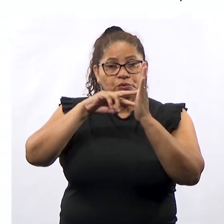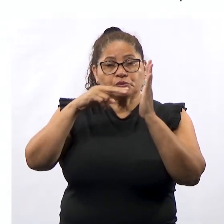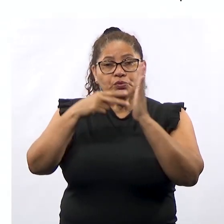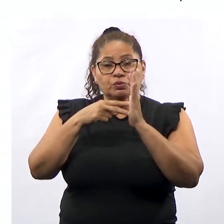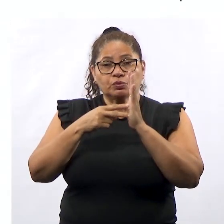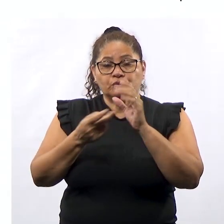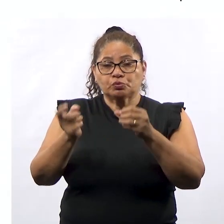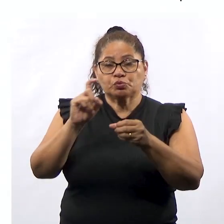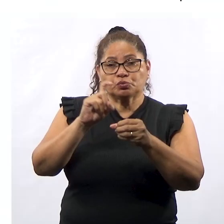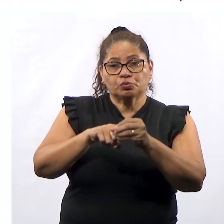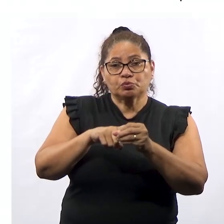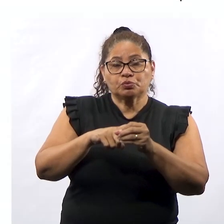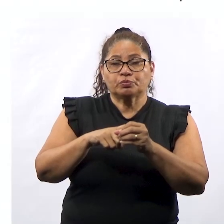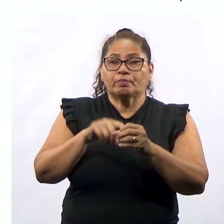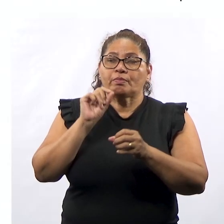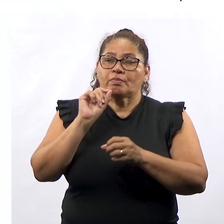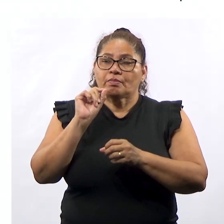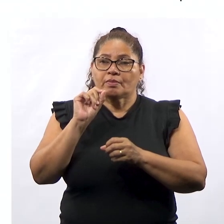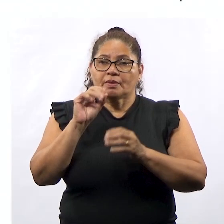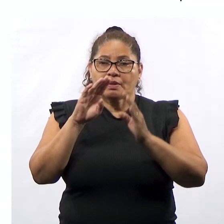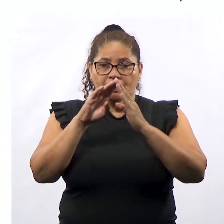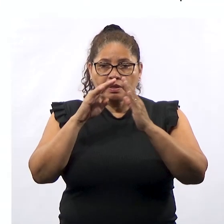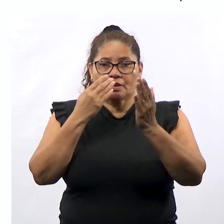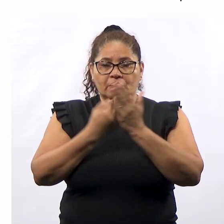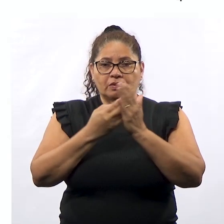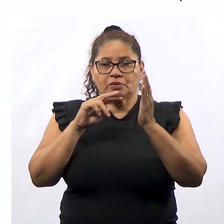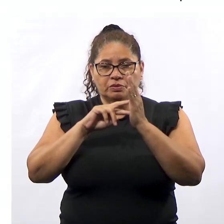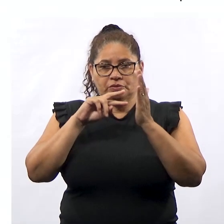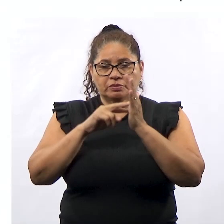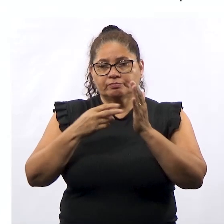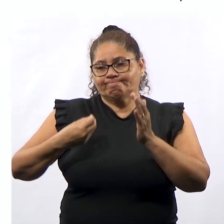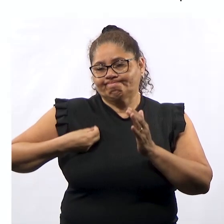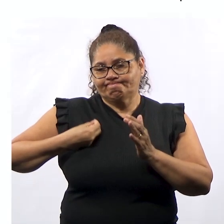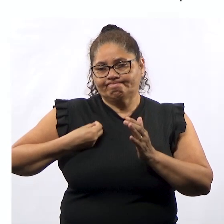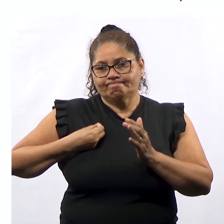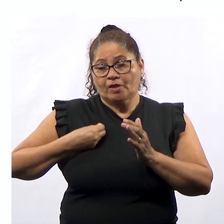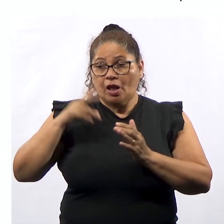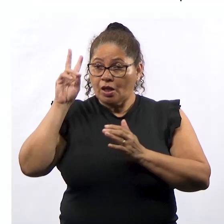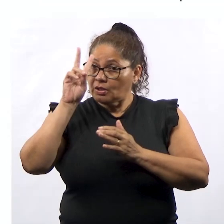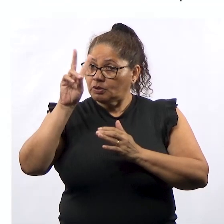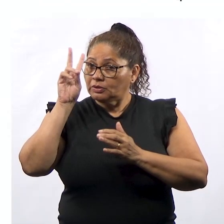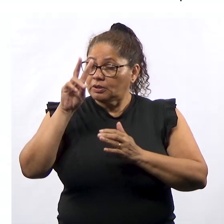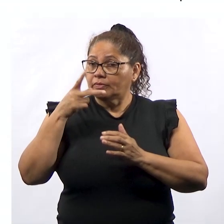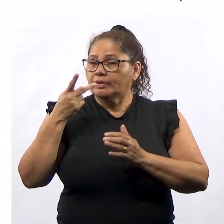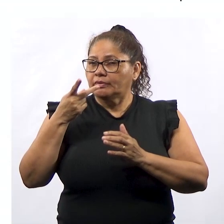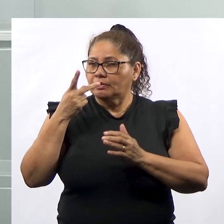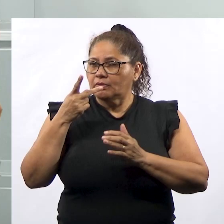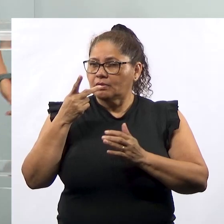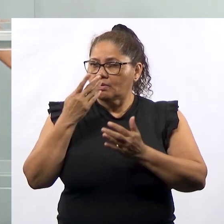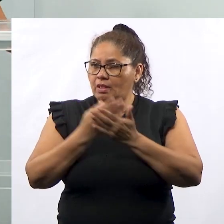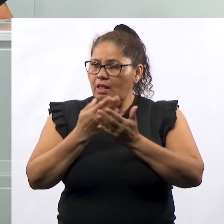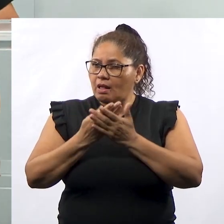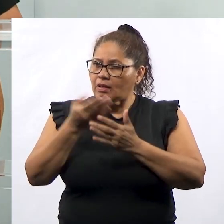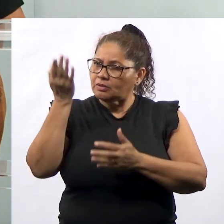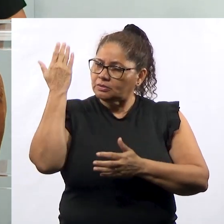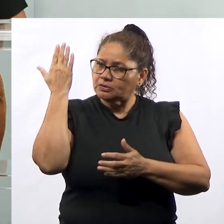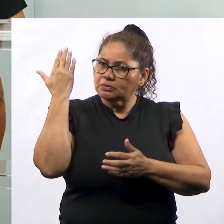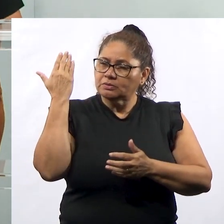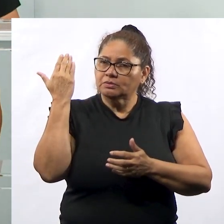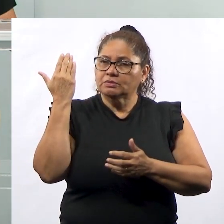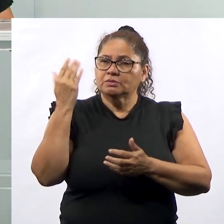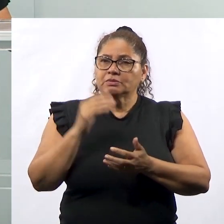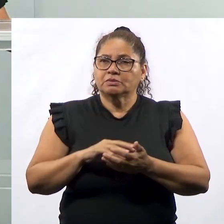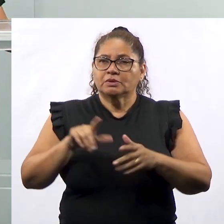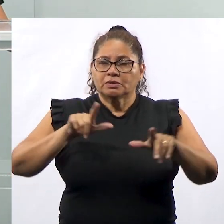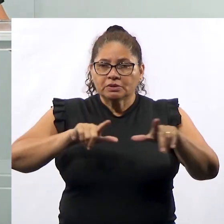são voltados para aquilo que a escola significa na nossa vida. Lembram que eu comentei na aula passada que